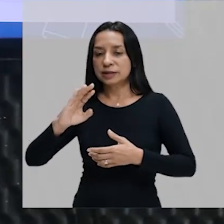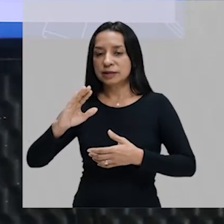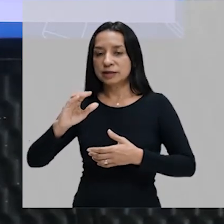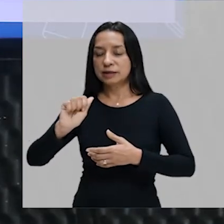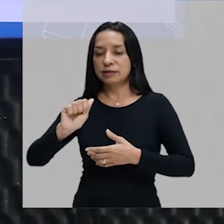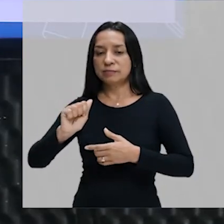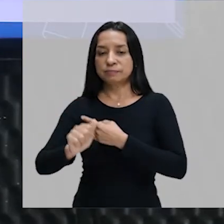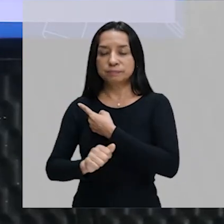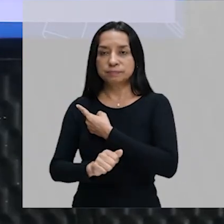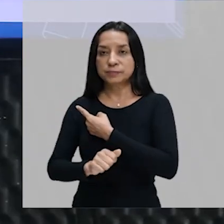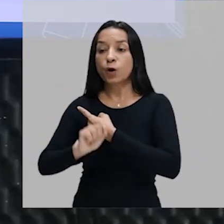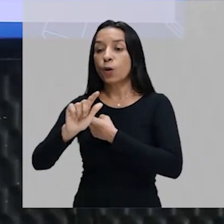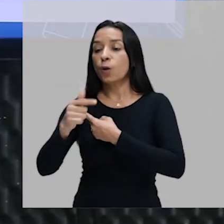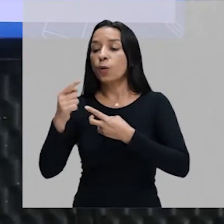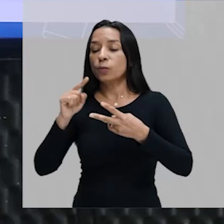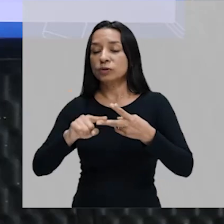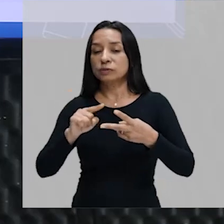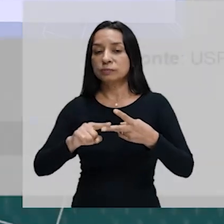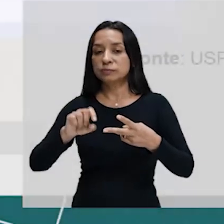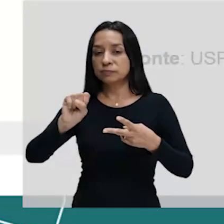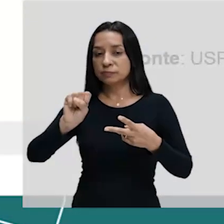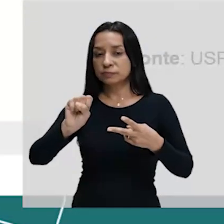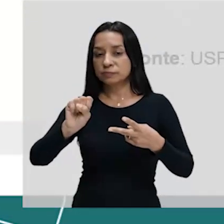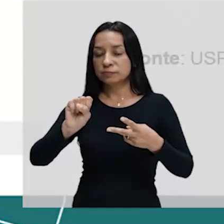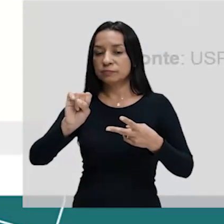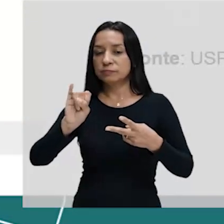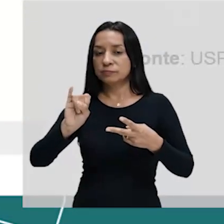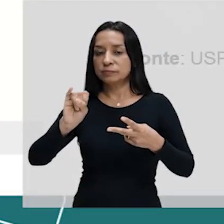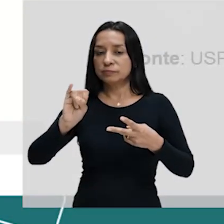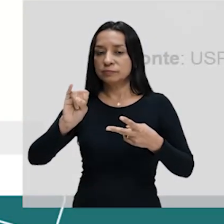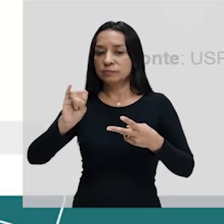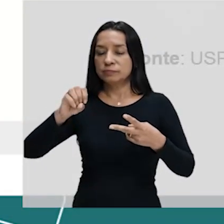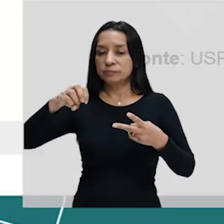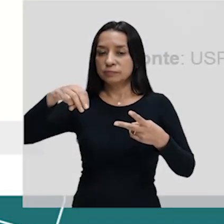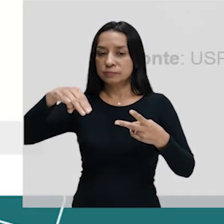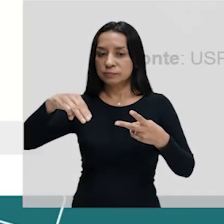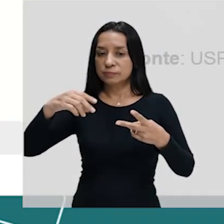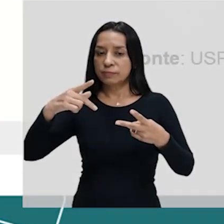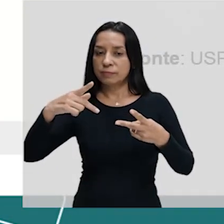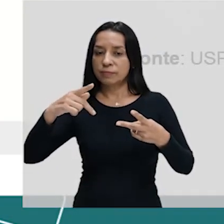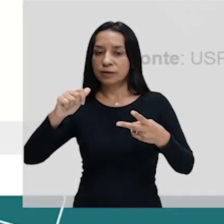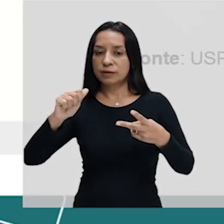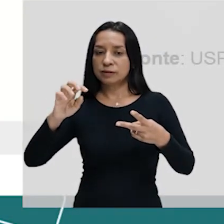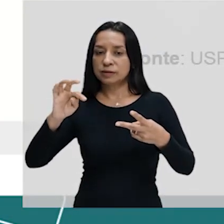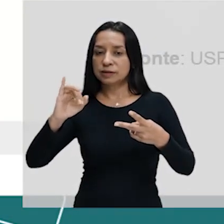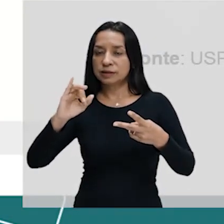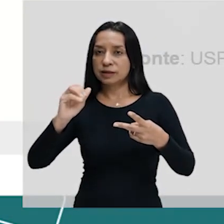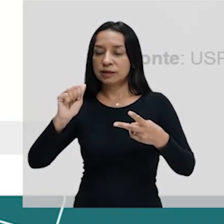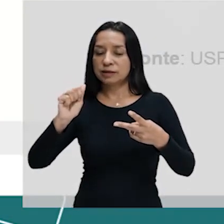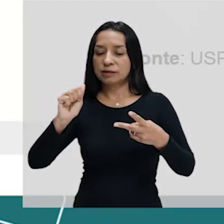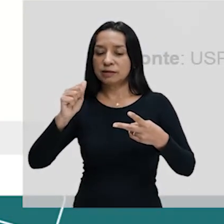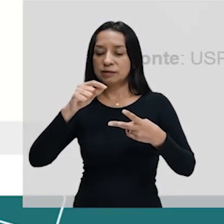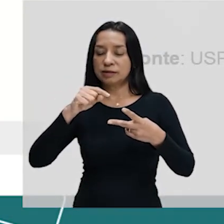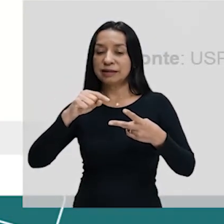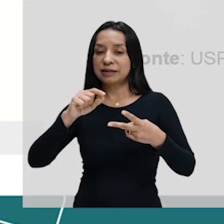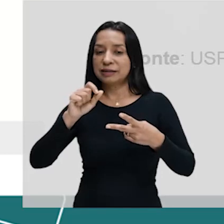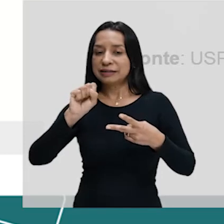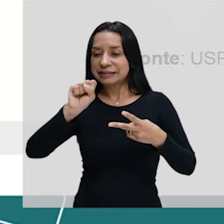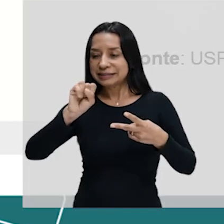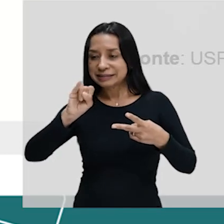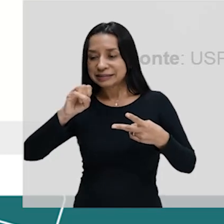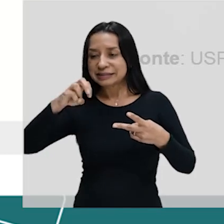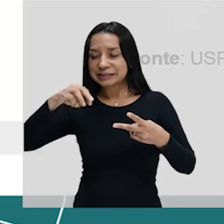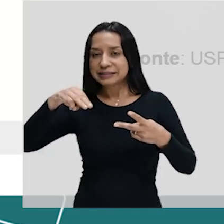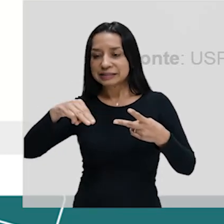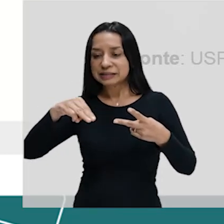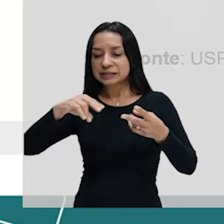especiação simpátrica, olha o termo, sim significa junto, pátrica quer dizer está na mesma